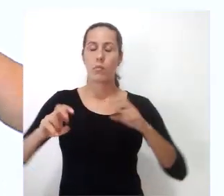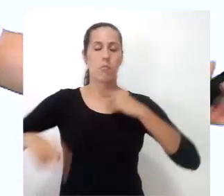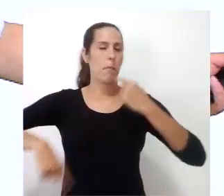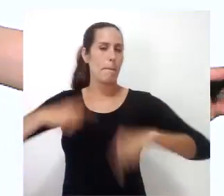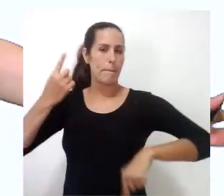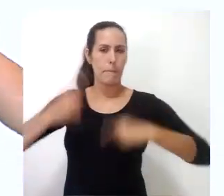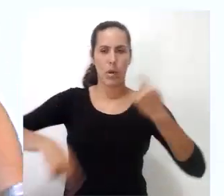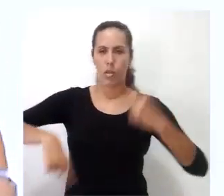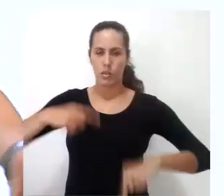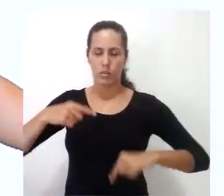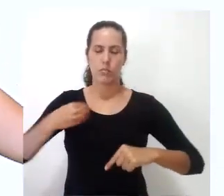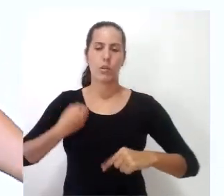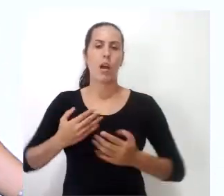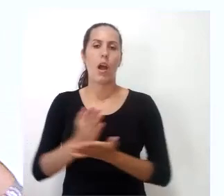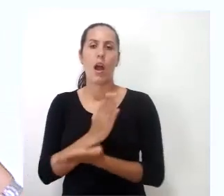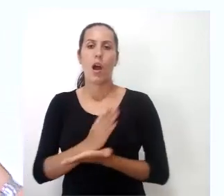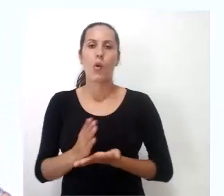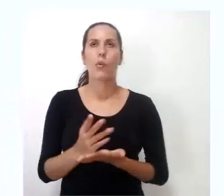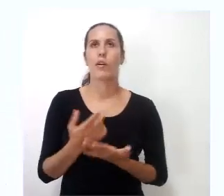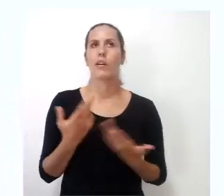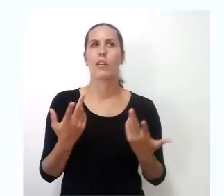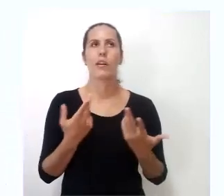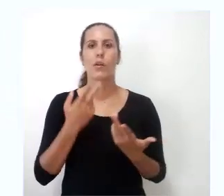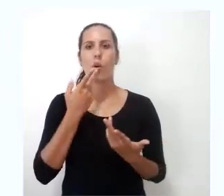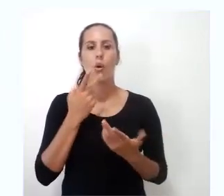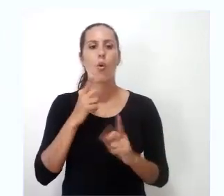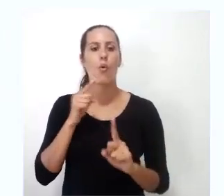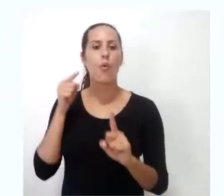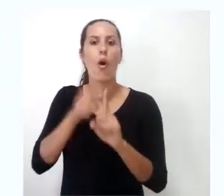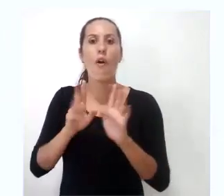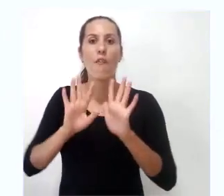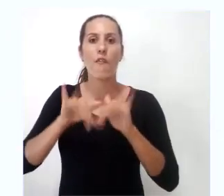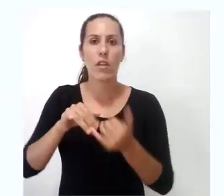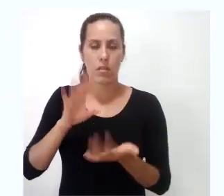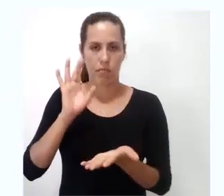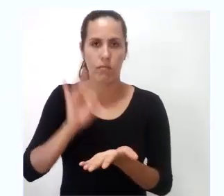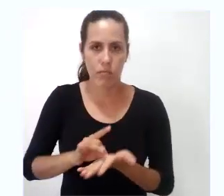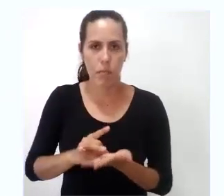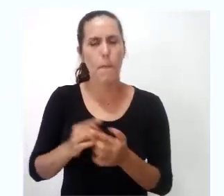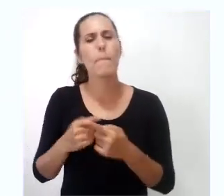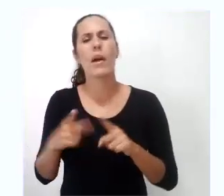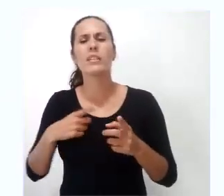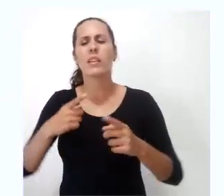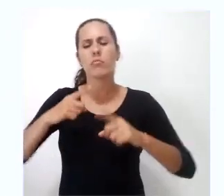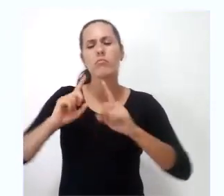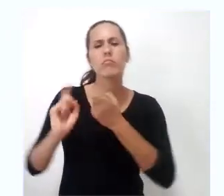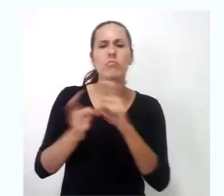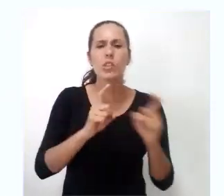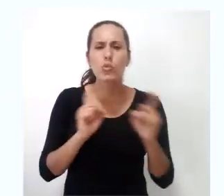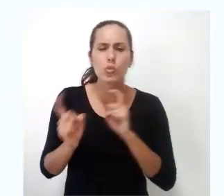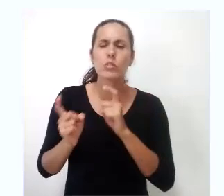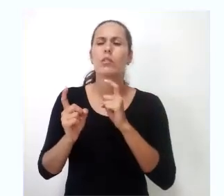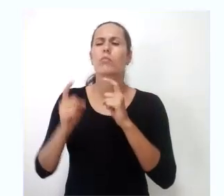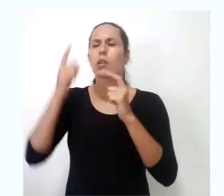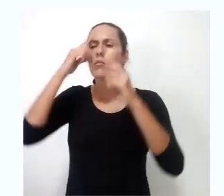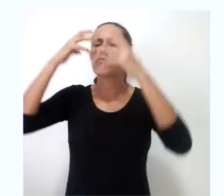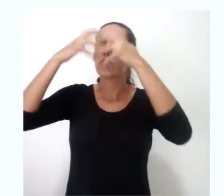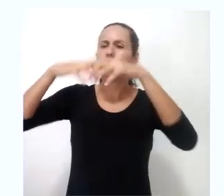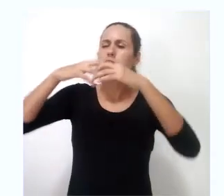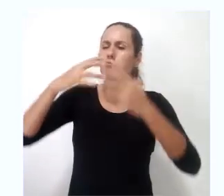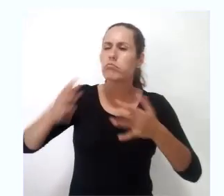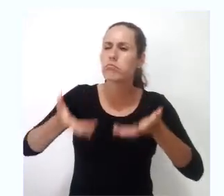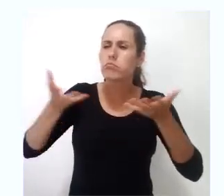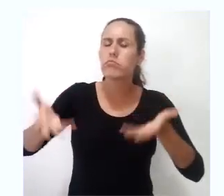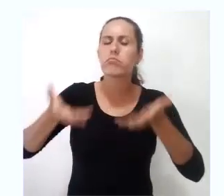temas polêmicos, que muitas vezes não há um fim objetivo, mas há uma discussão, certo? Pode haver